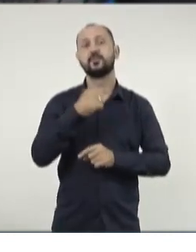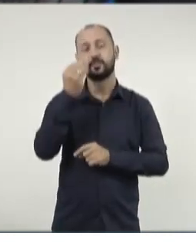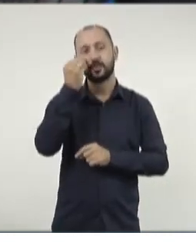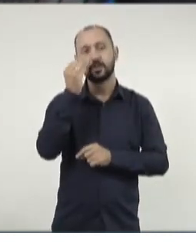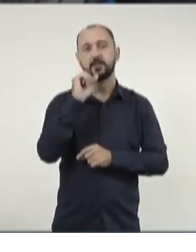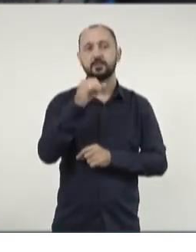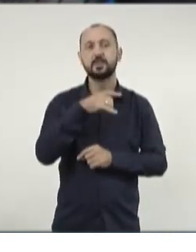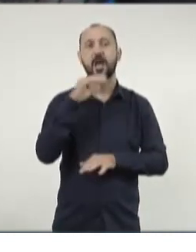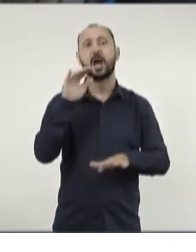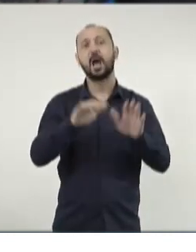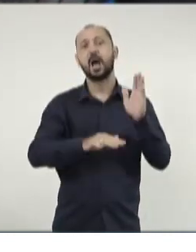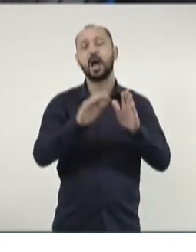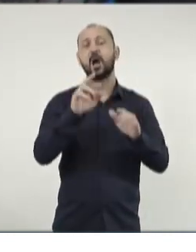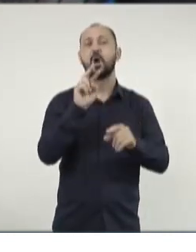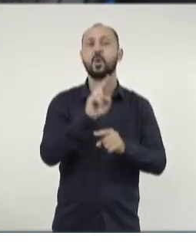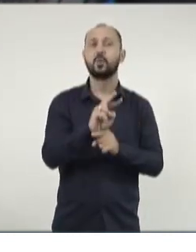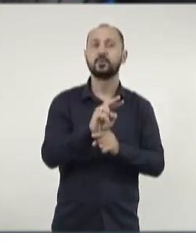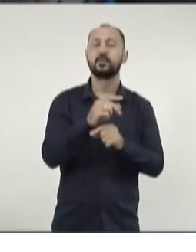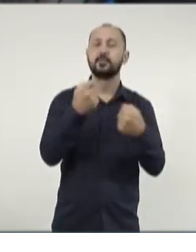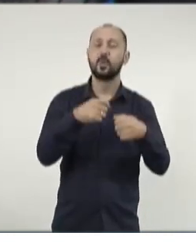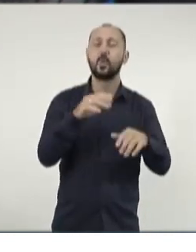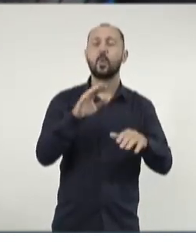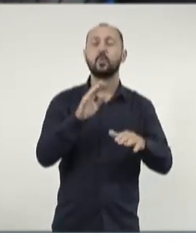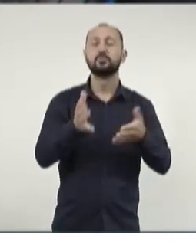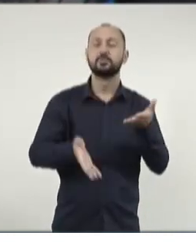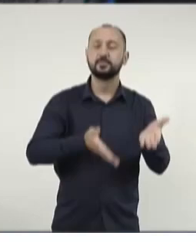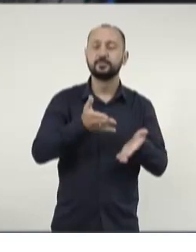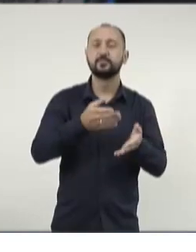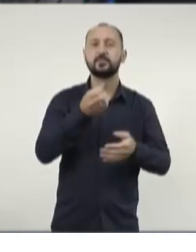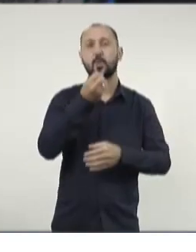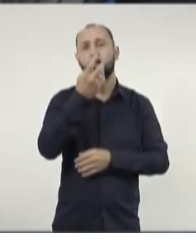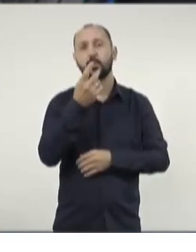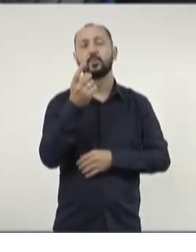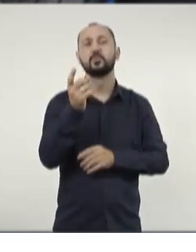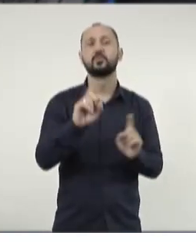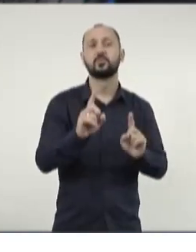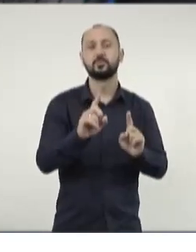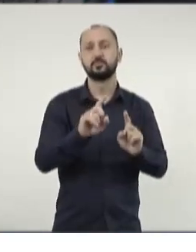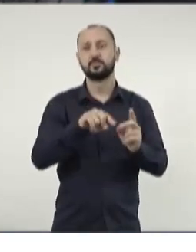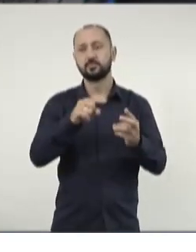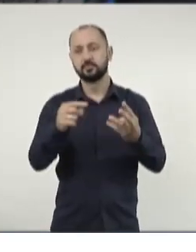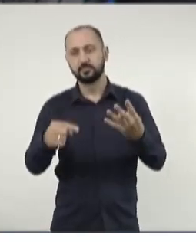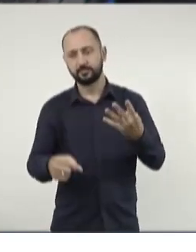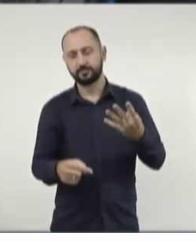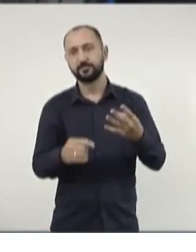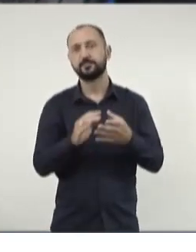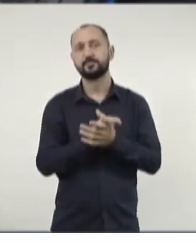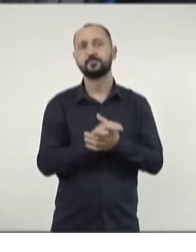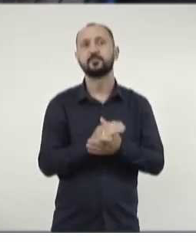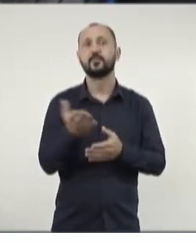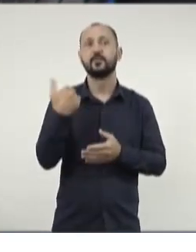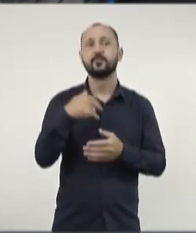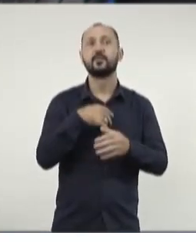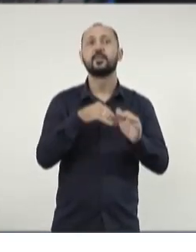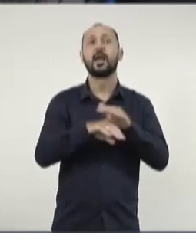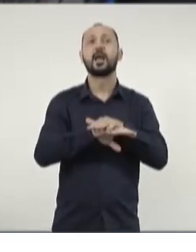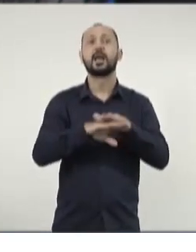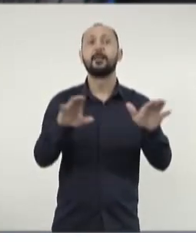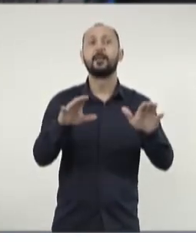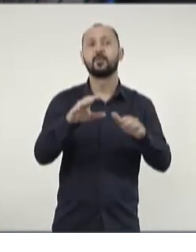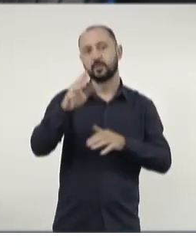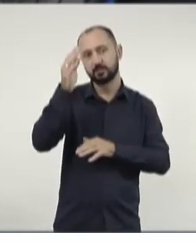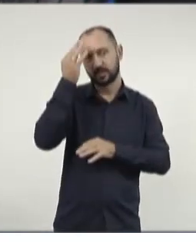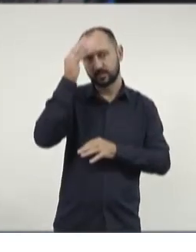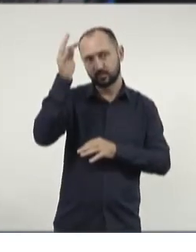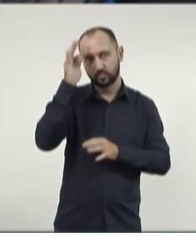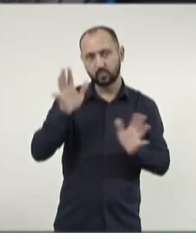se determinados cuidados ou tratamentos são bons e outros não são mais. Vamos acabar com essa teoria